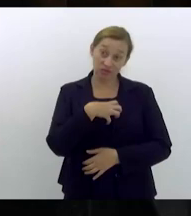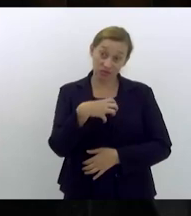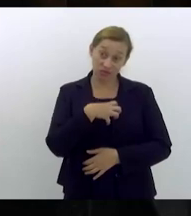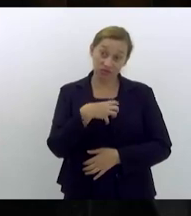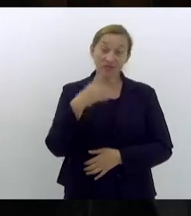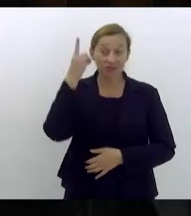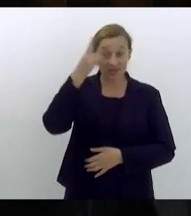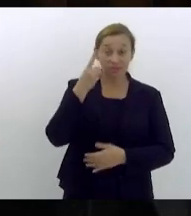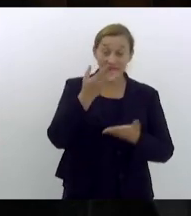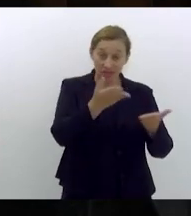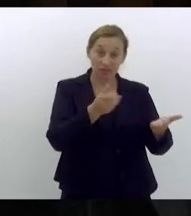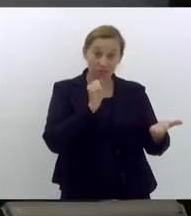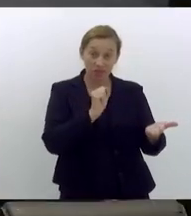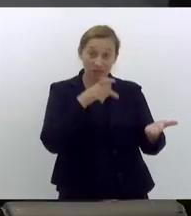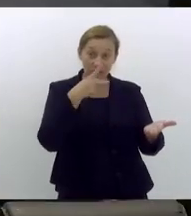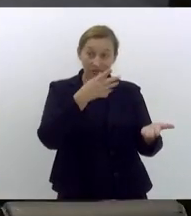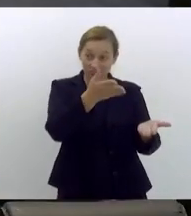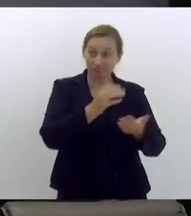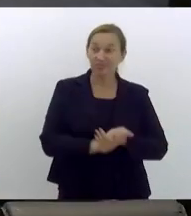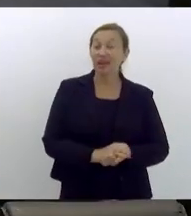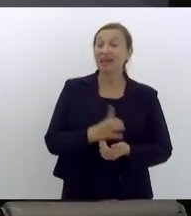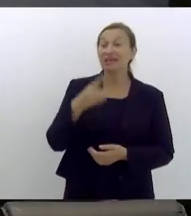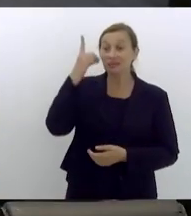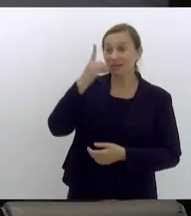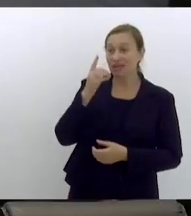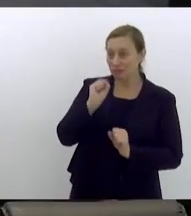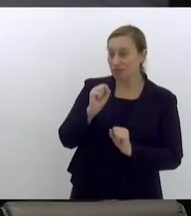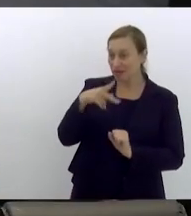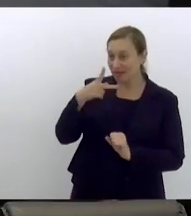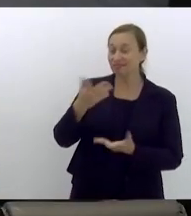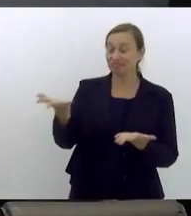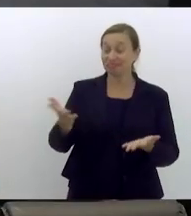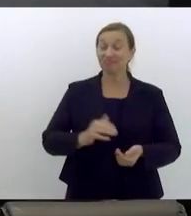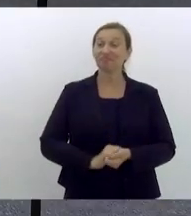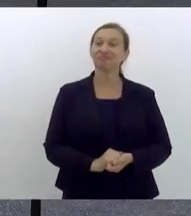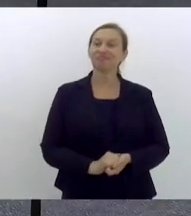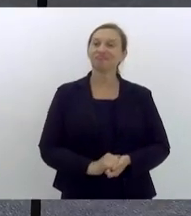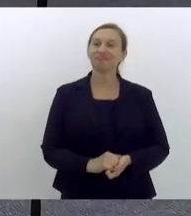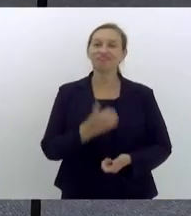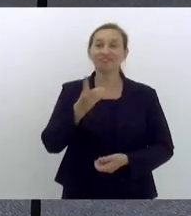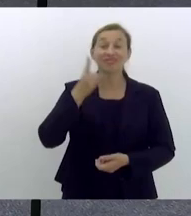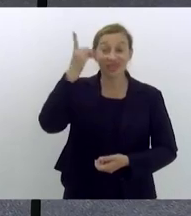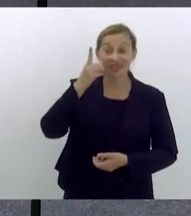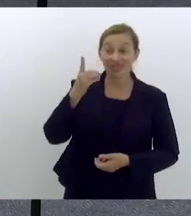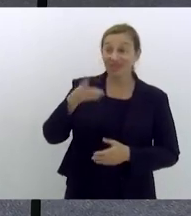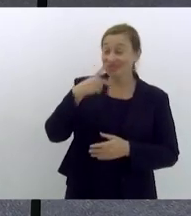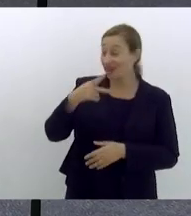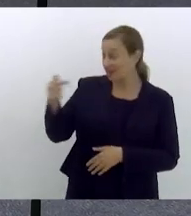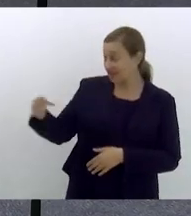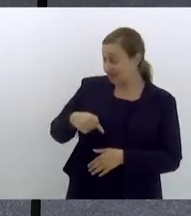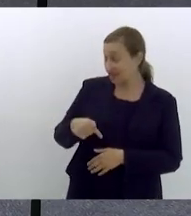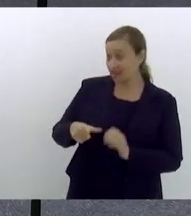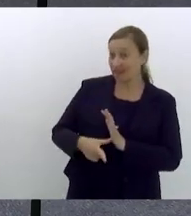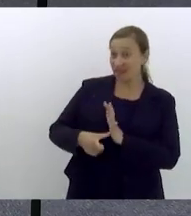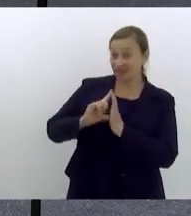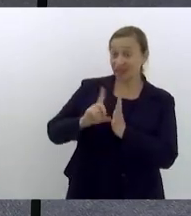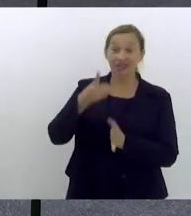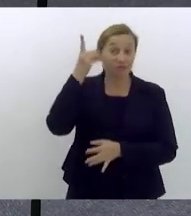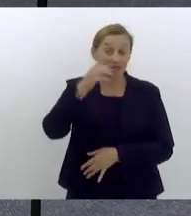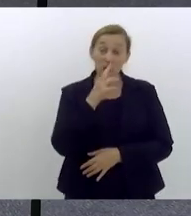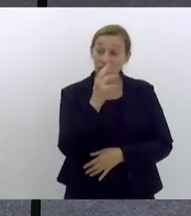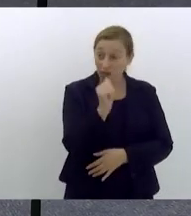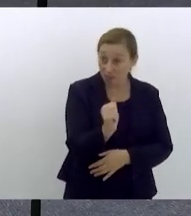quer falar alguma coisa aqui Deputado me dá uma parte Claro os deputados que nos antecederam aqui Deputado Rodrigo Amorim